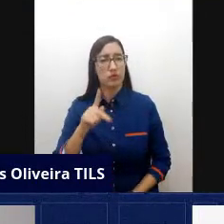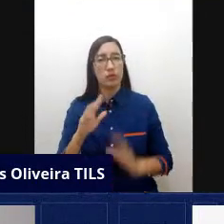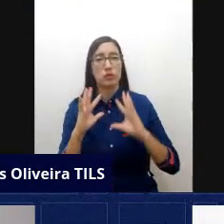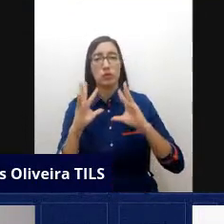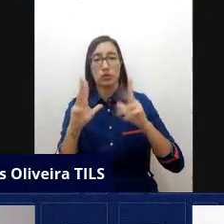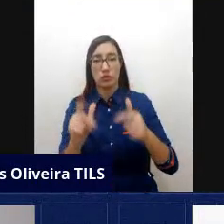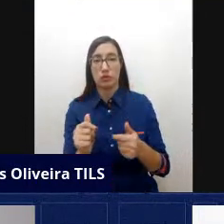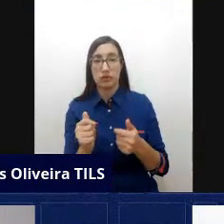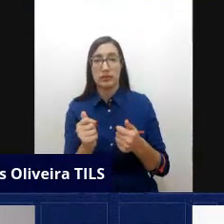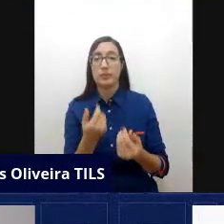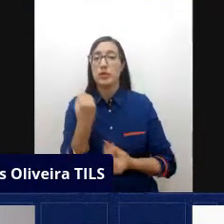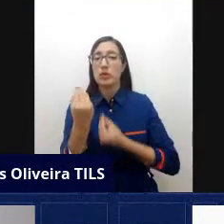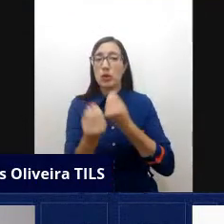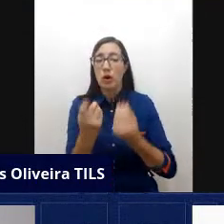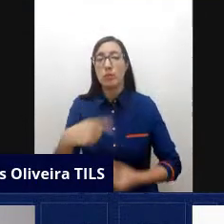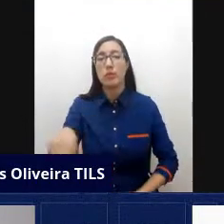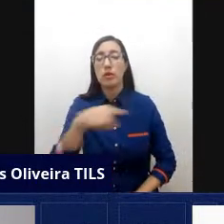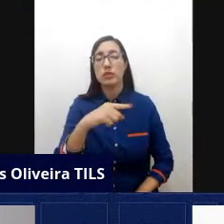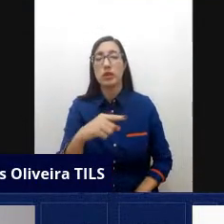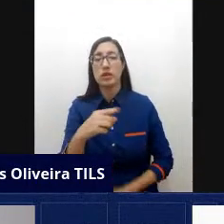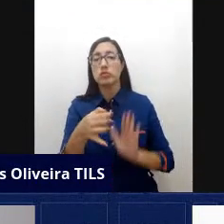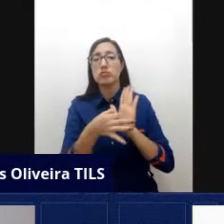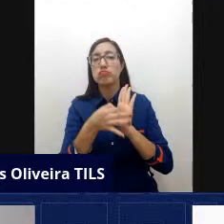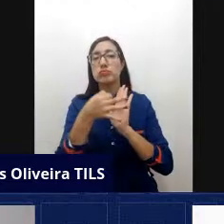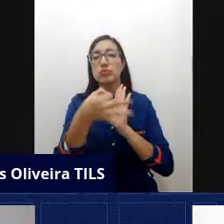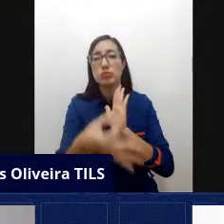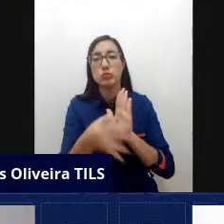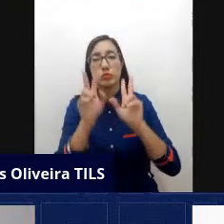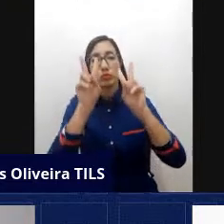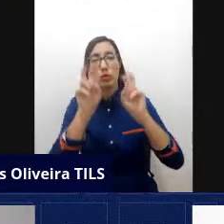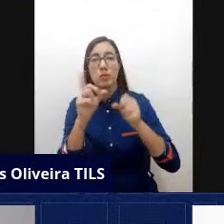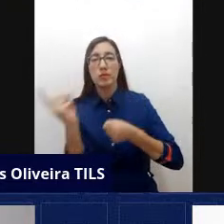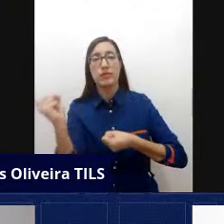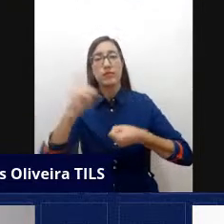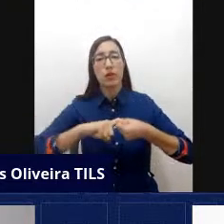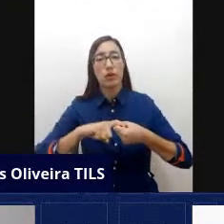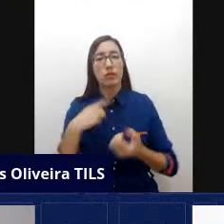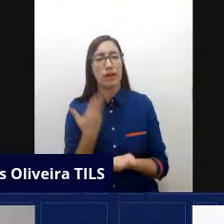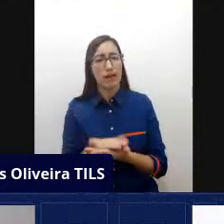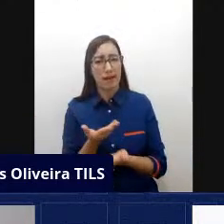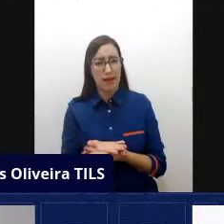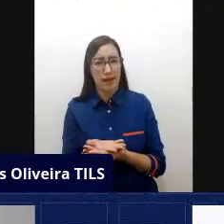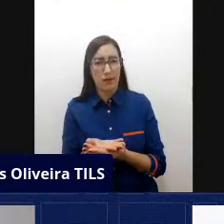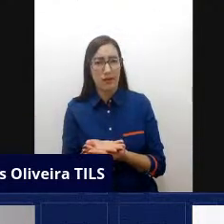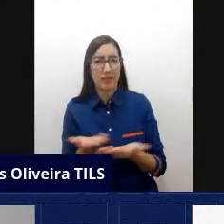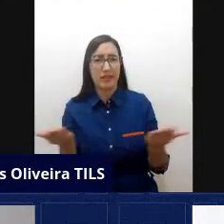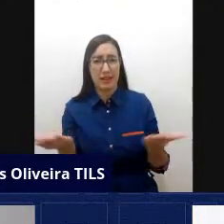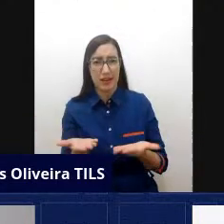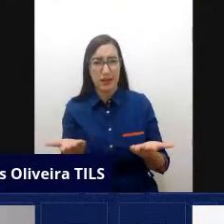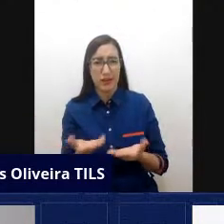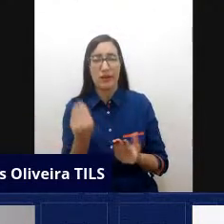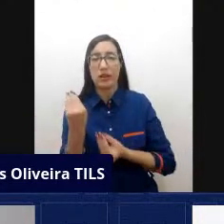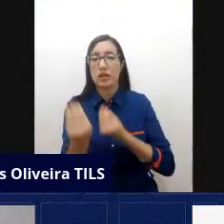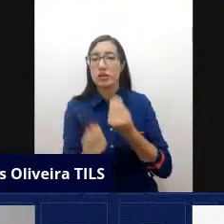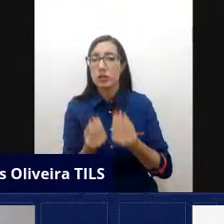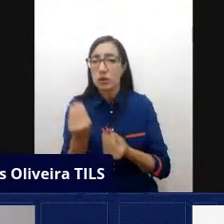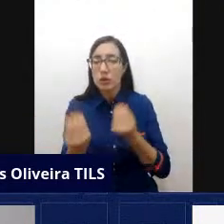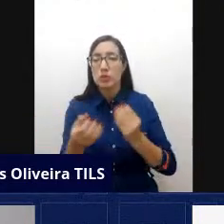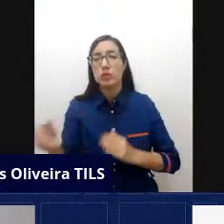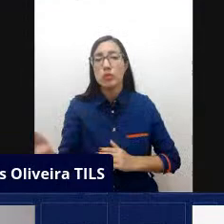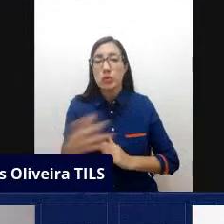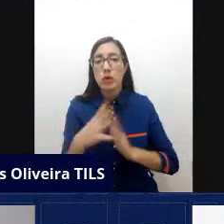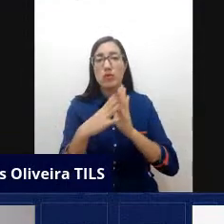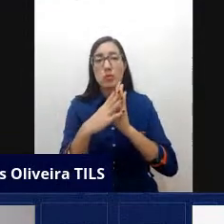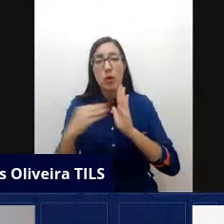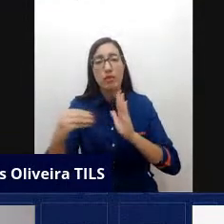são as sugestões que a comunidade acadêmica tem para esse novo modelo, né, de ensino e aprendizagem? Então, no site da Rural